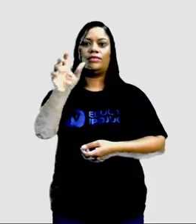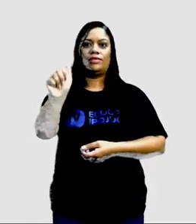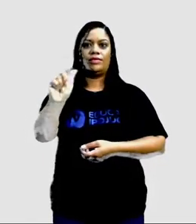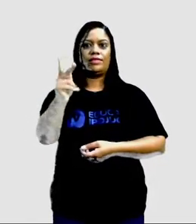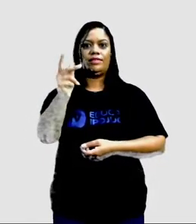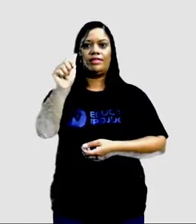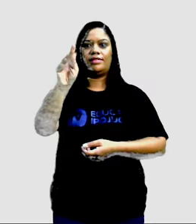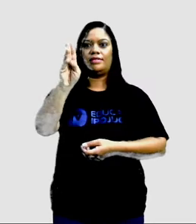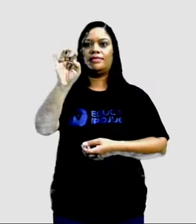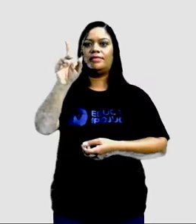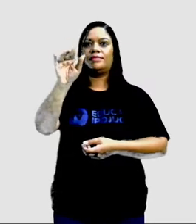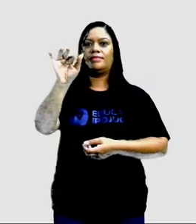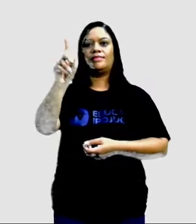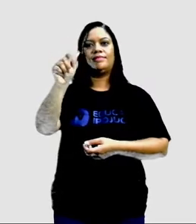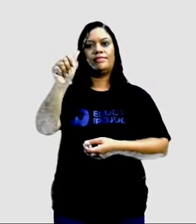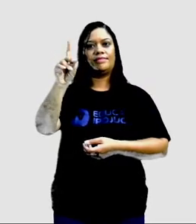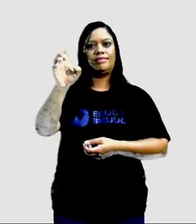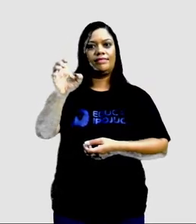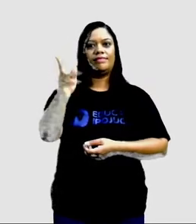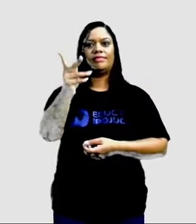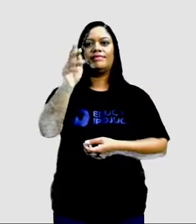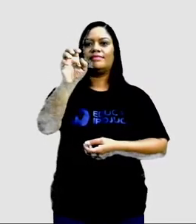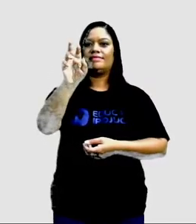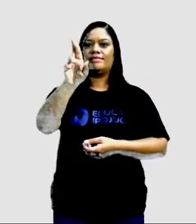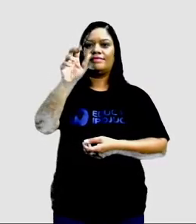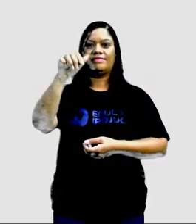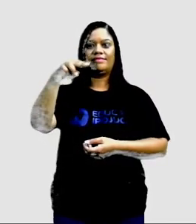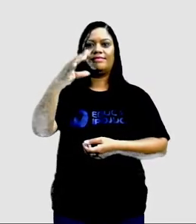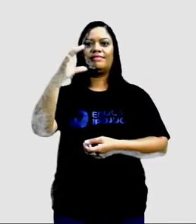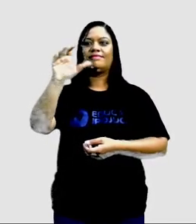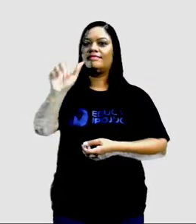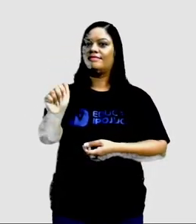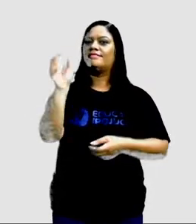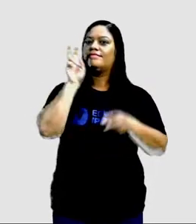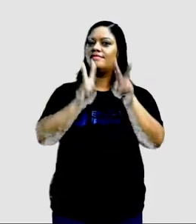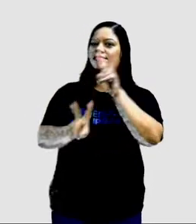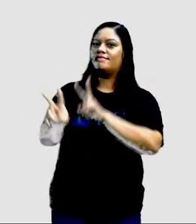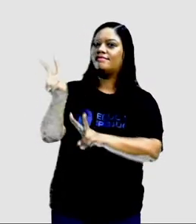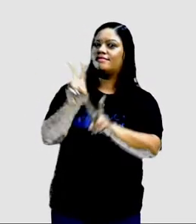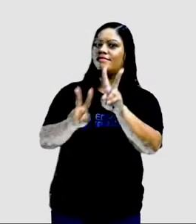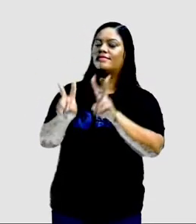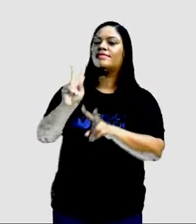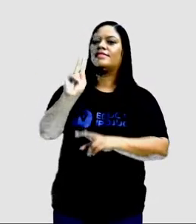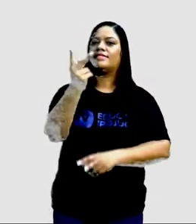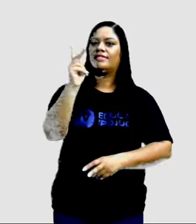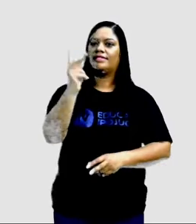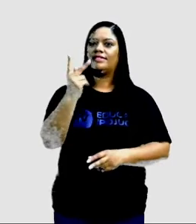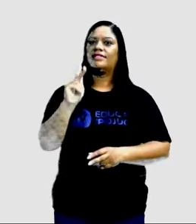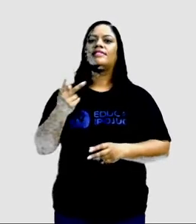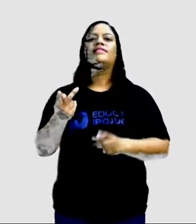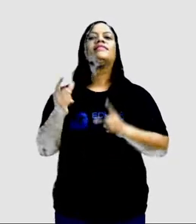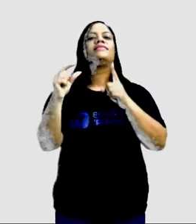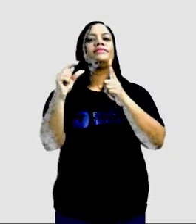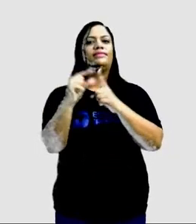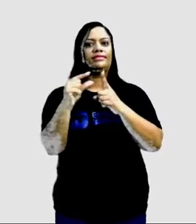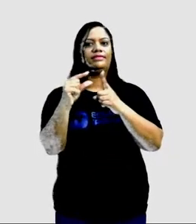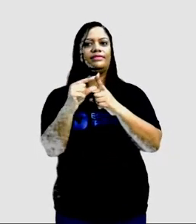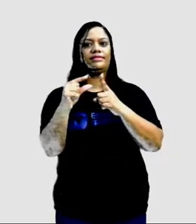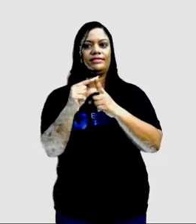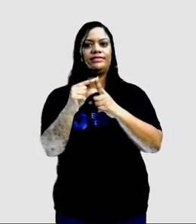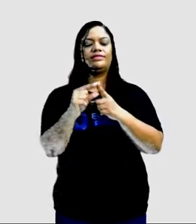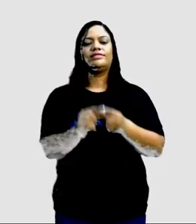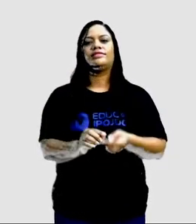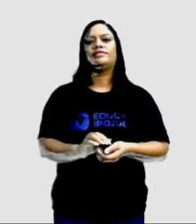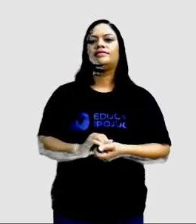habilidade, herança. Observaram aí? Olha, a letra H está presente na frente,